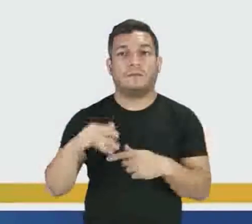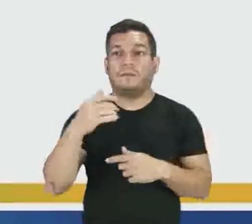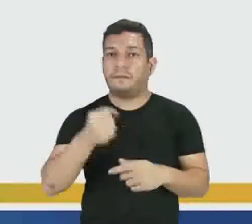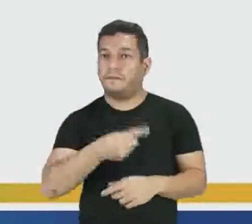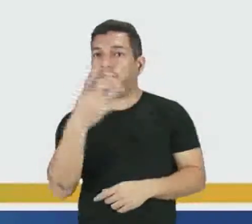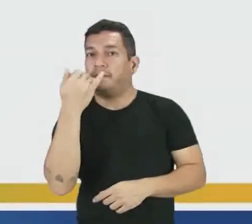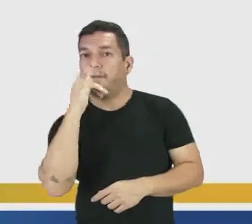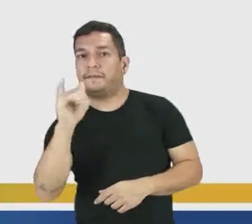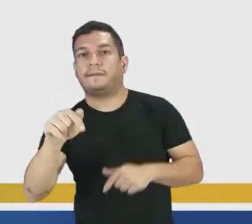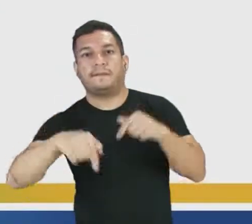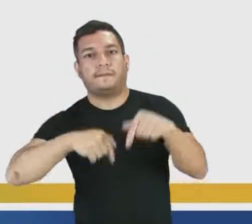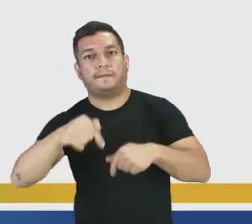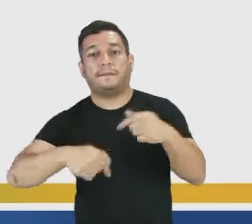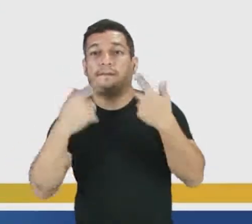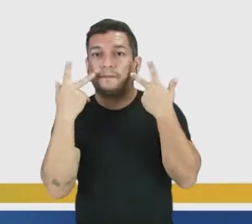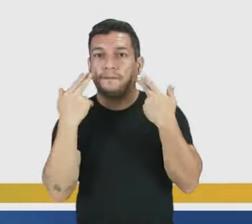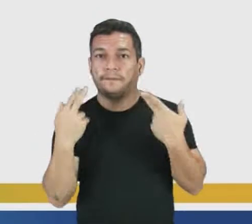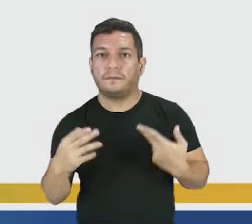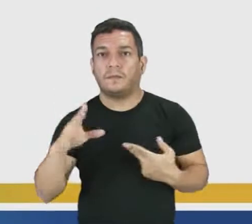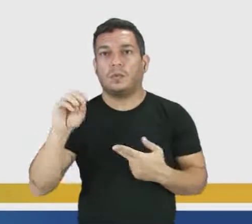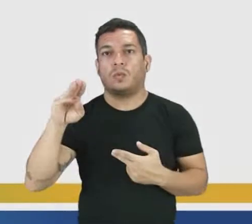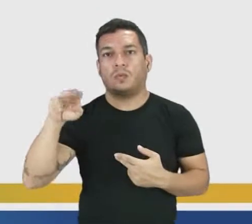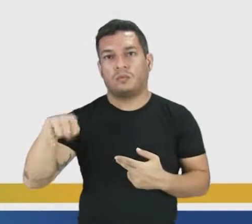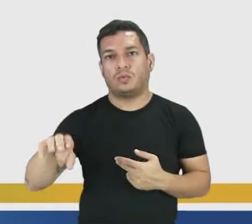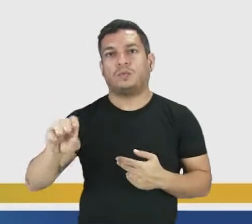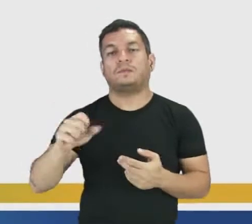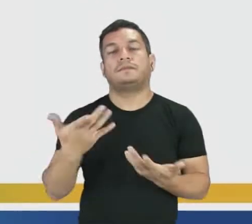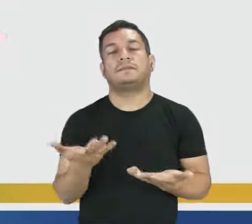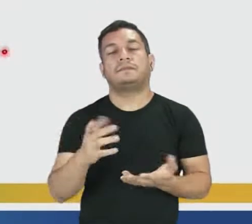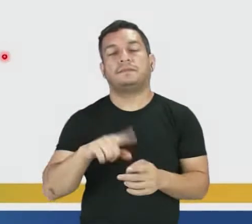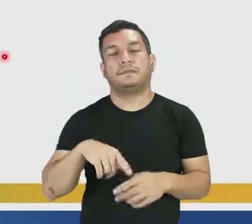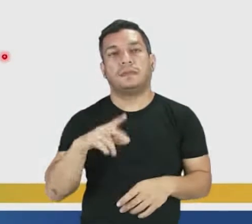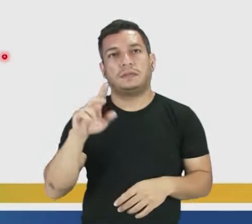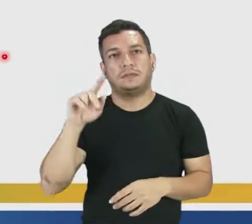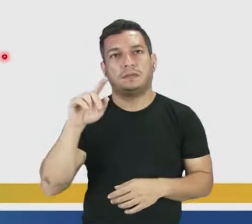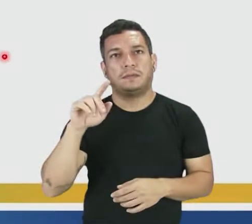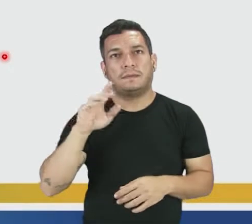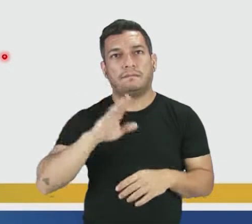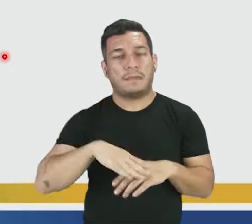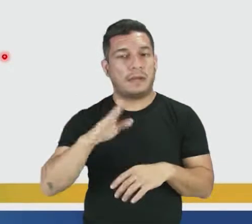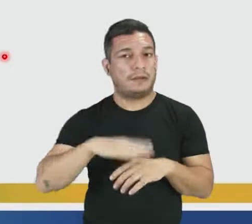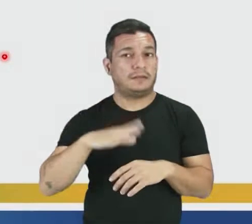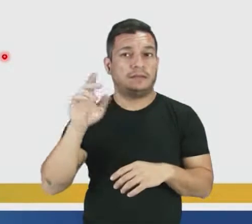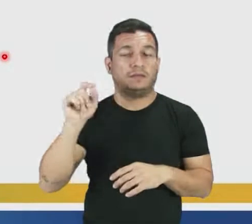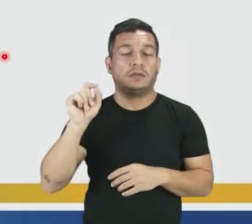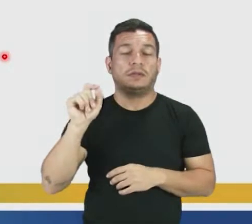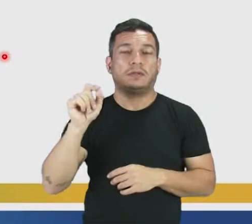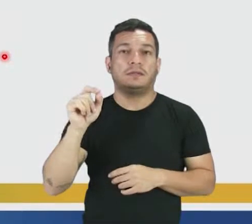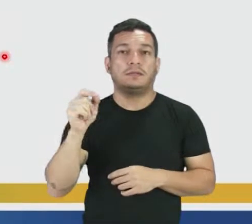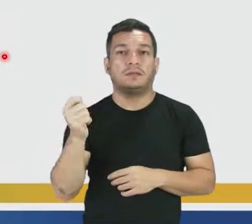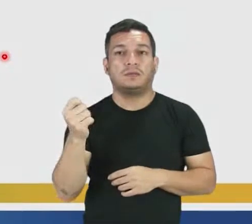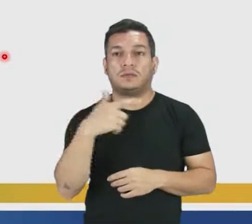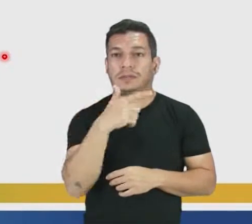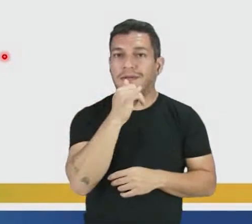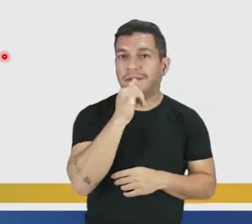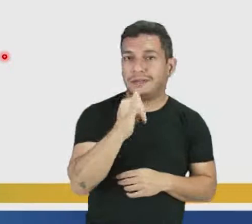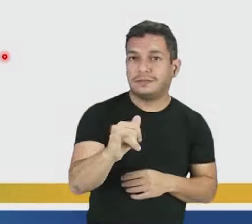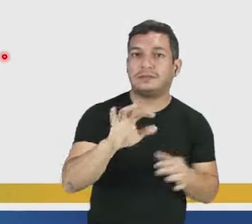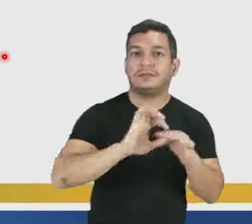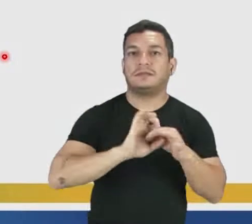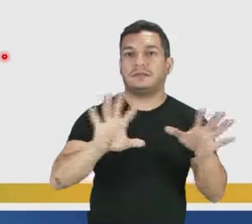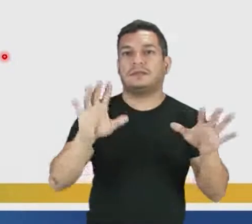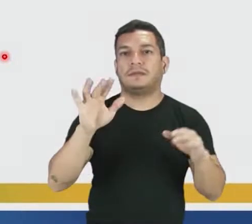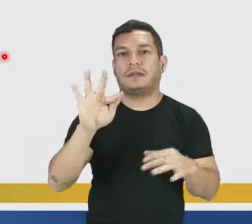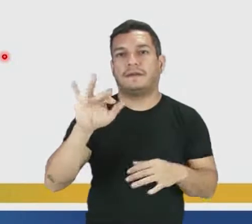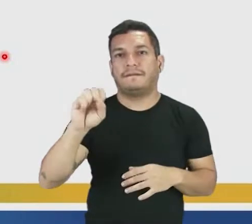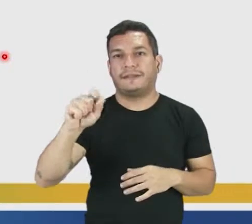reação química comum. E é dos milhões de vezes maior de que a energia liberada pela